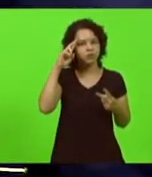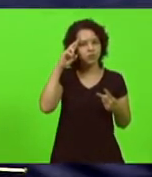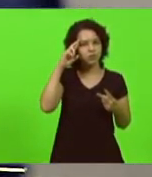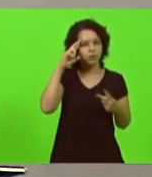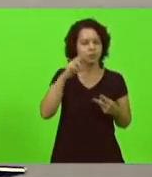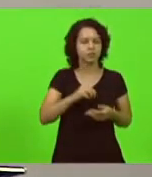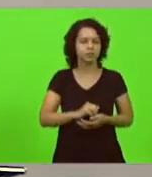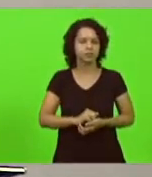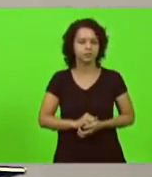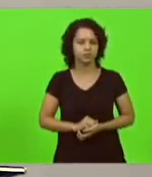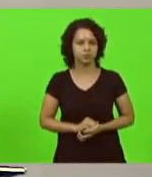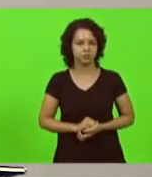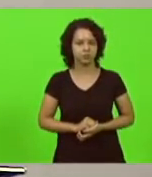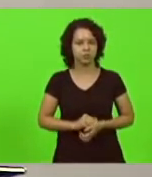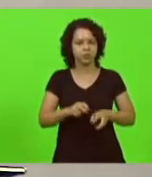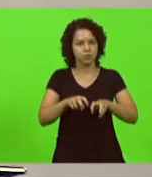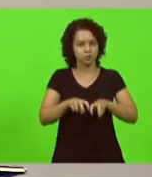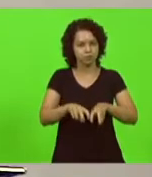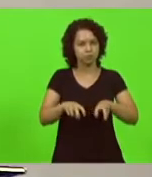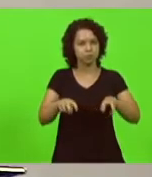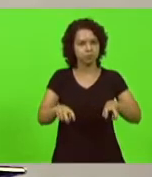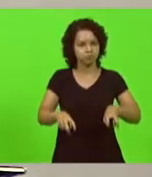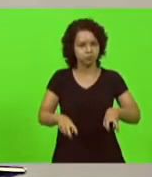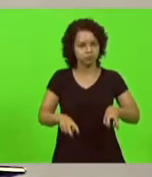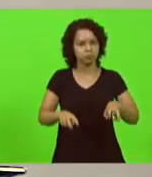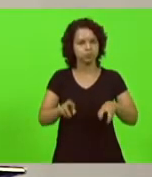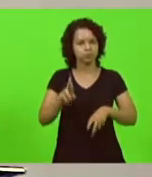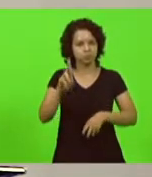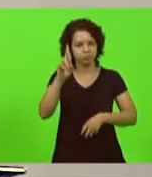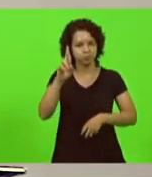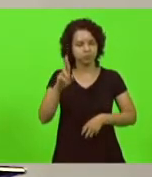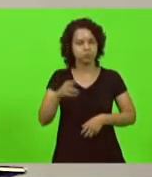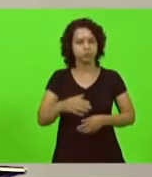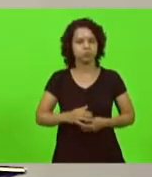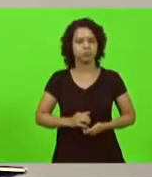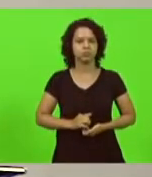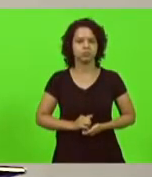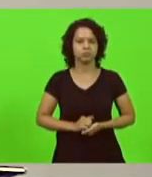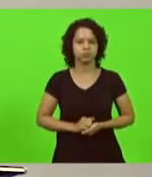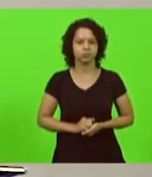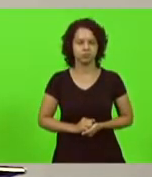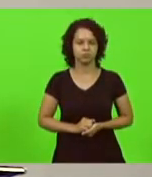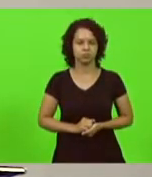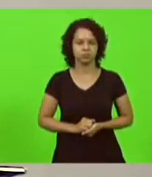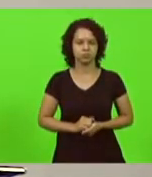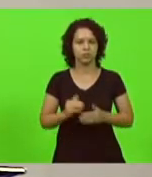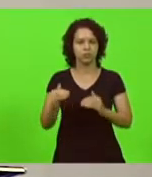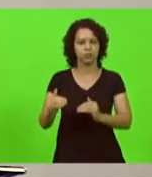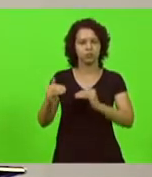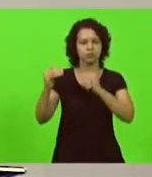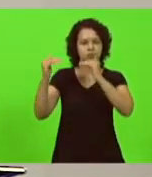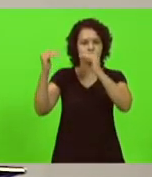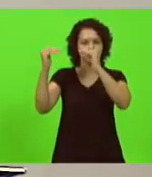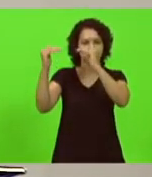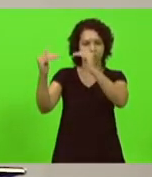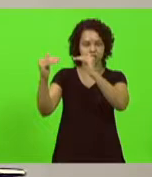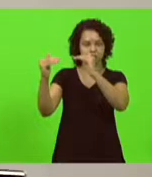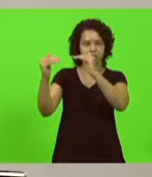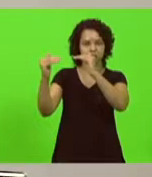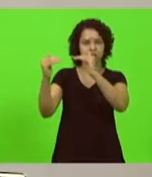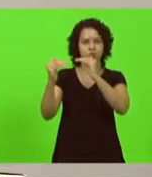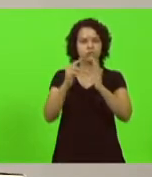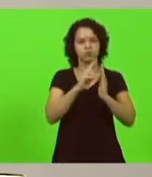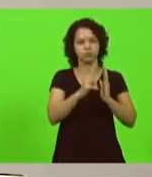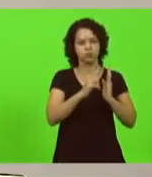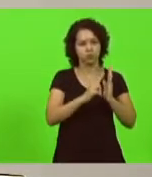para conduzirem à mesa as excelentíssimas autoridades que serão